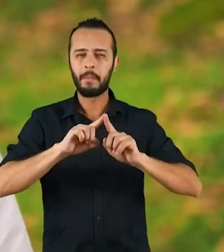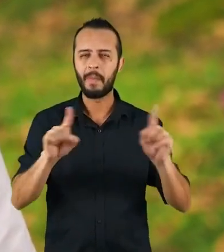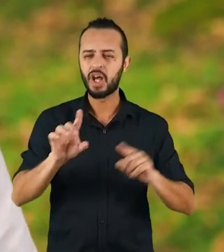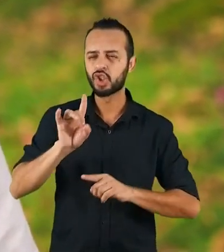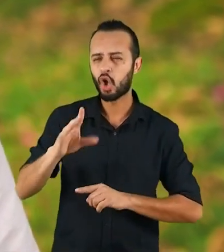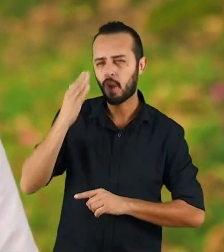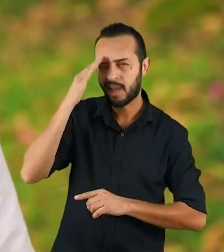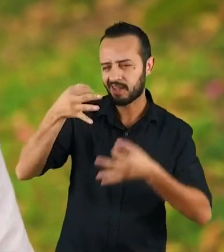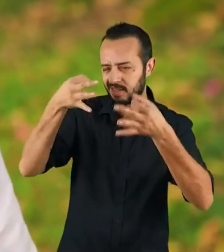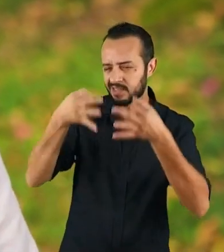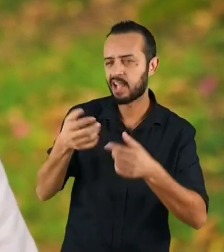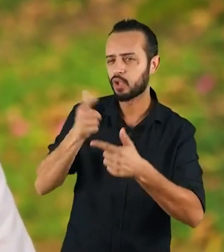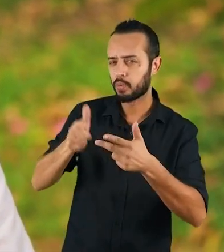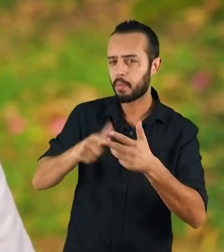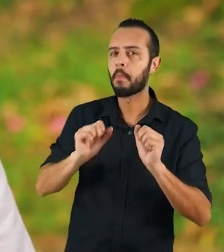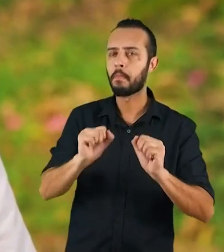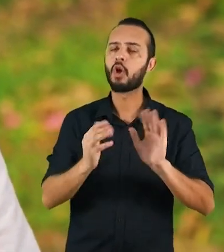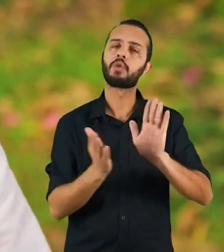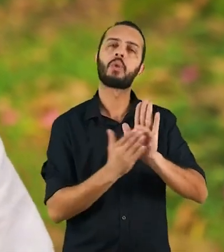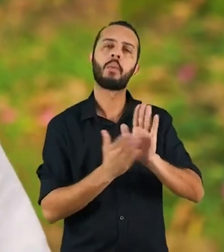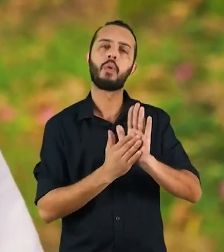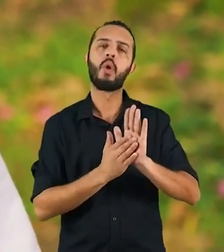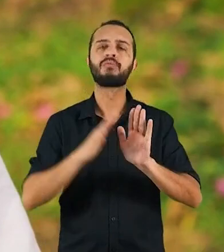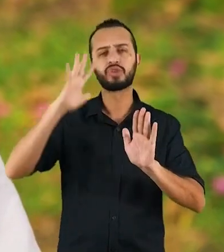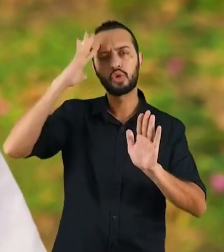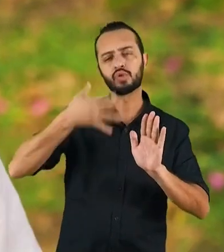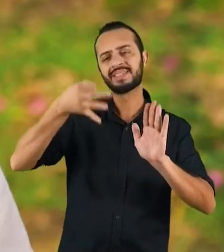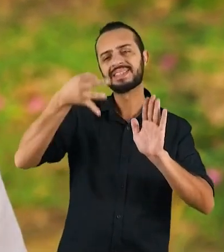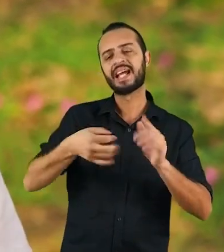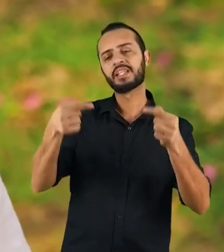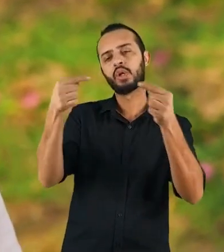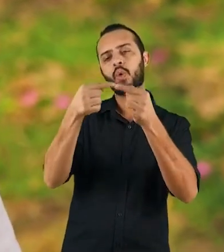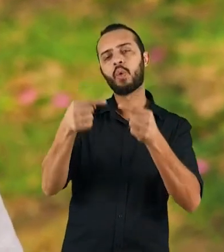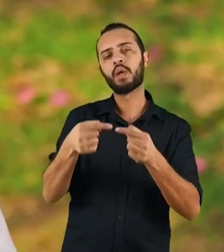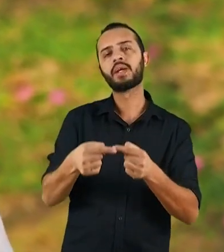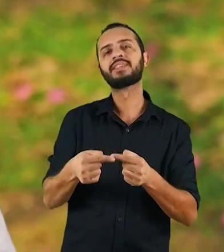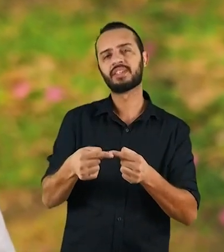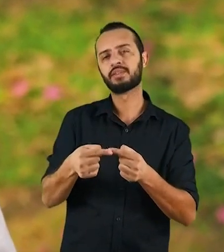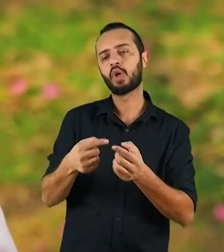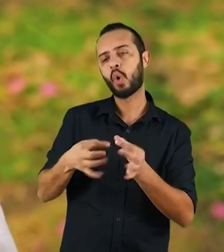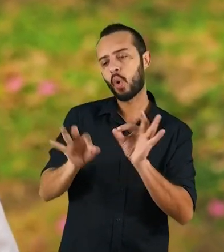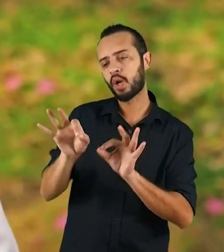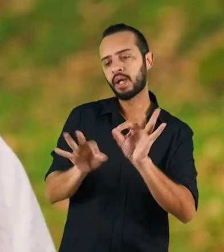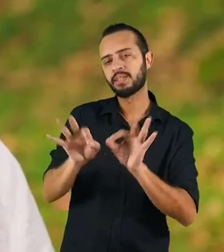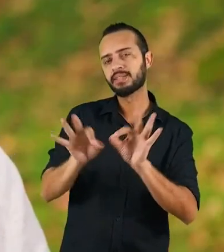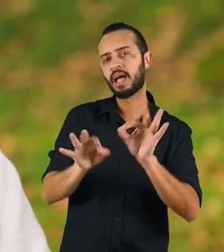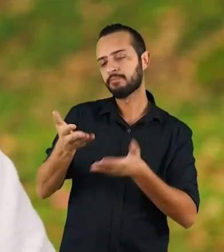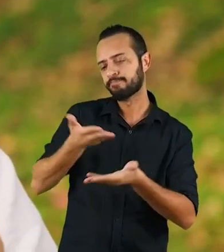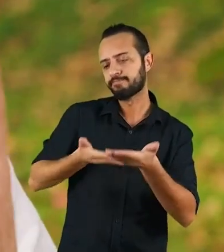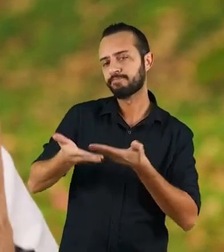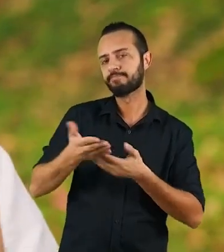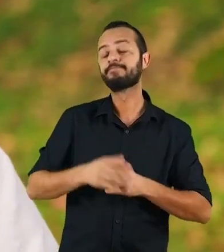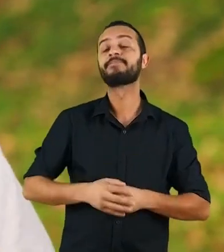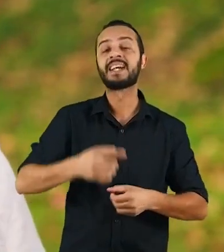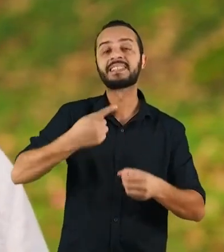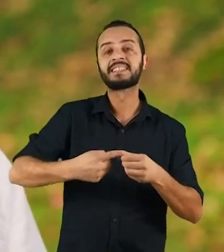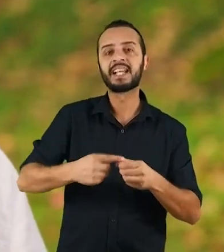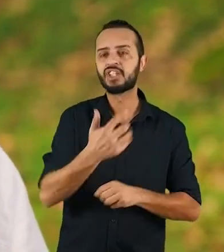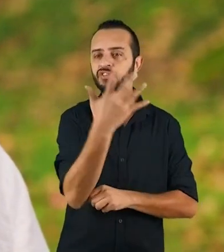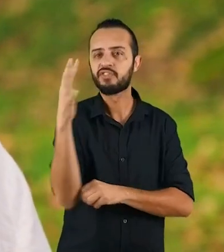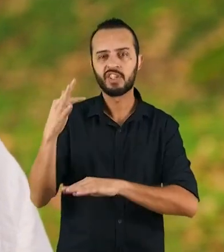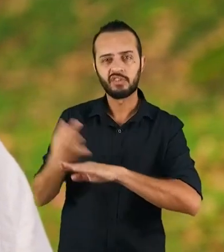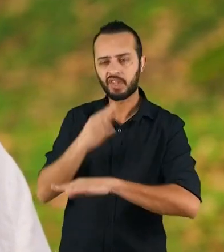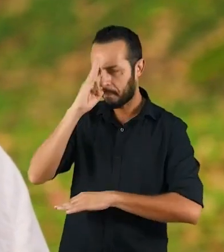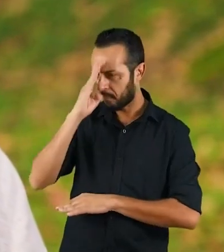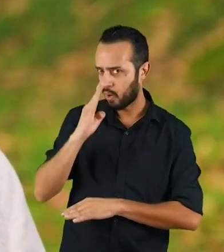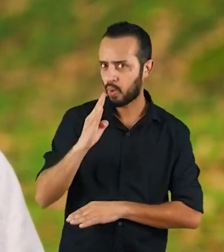o problema pode trazer um conjunto de soluções coerentes e articuladas entre si. Município Verde Resiliente é